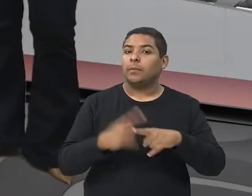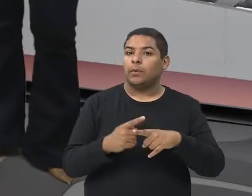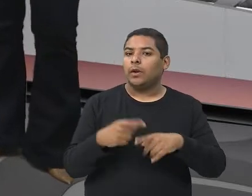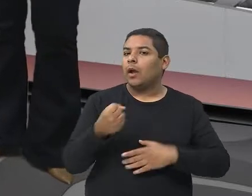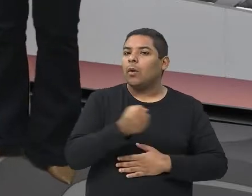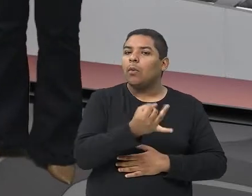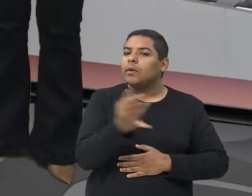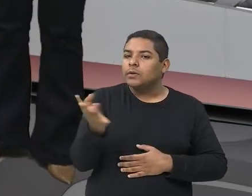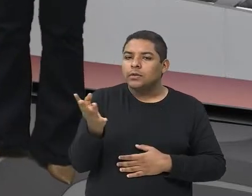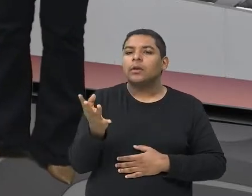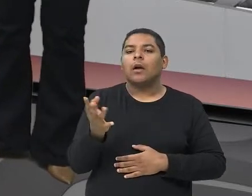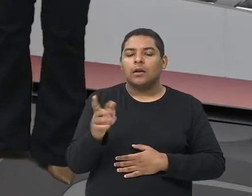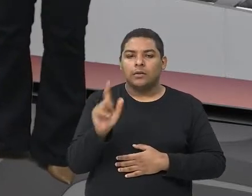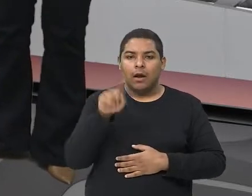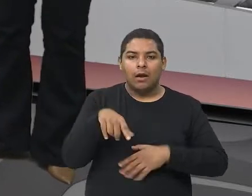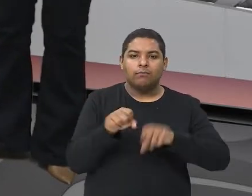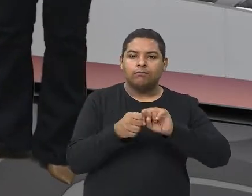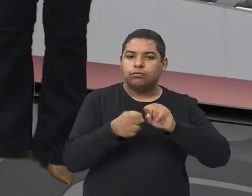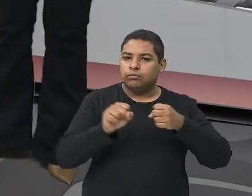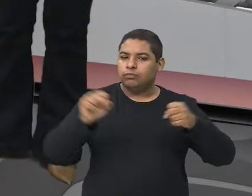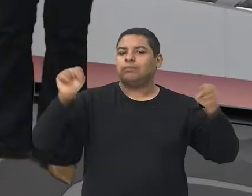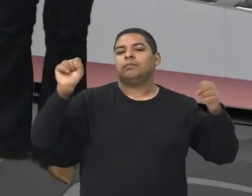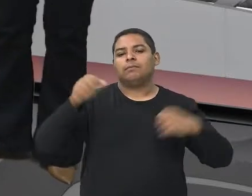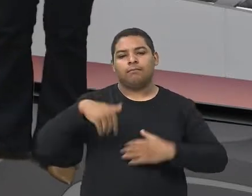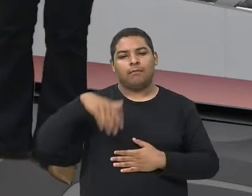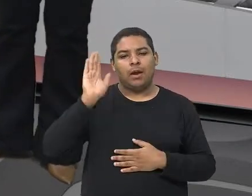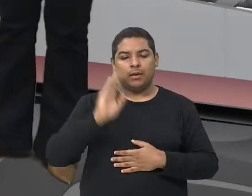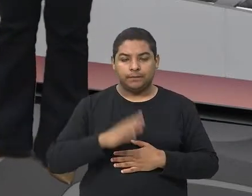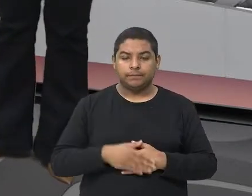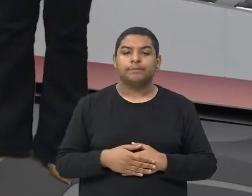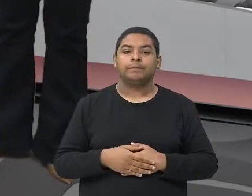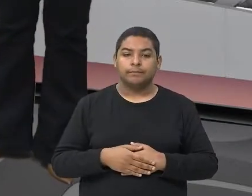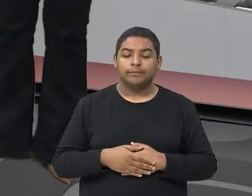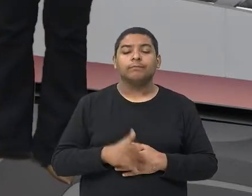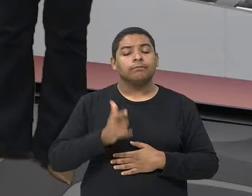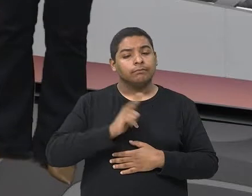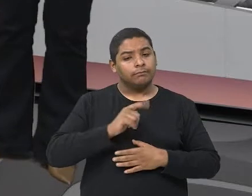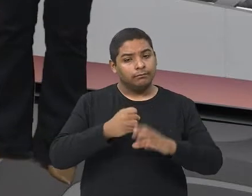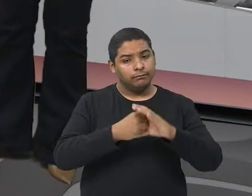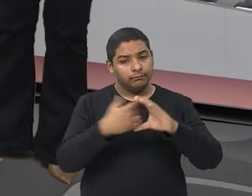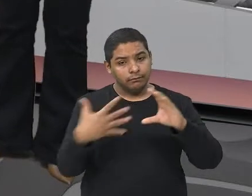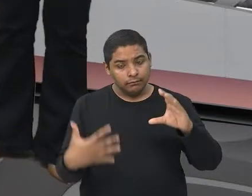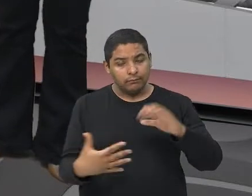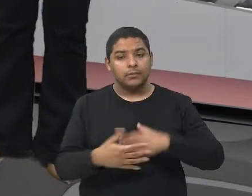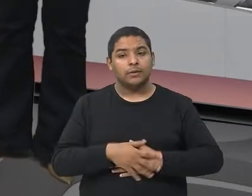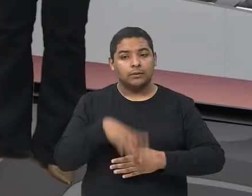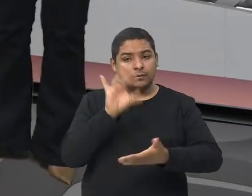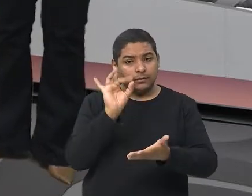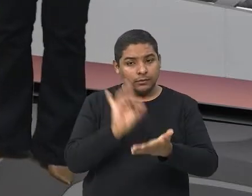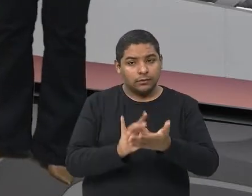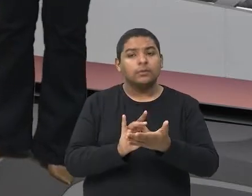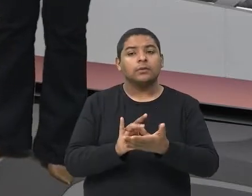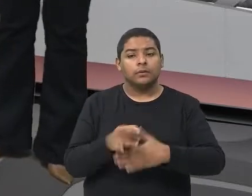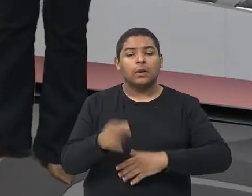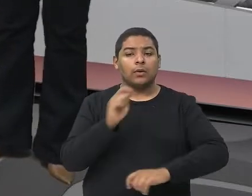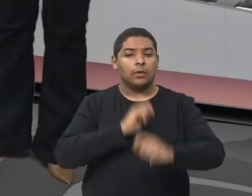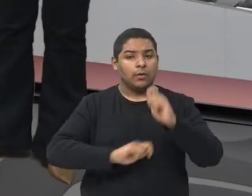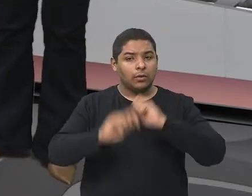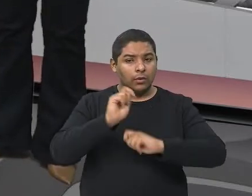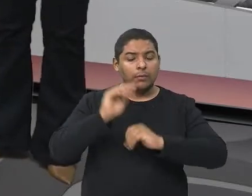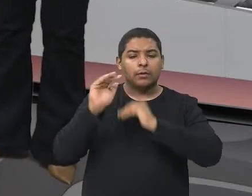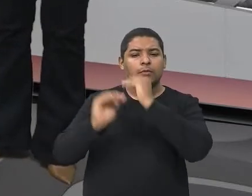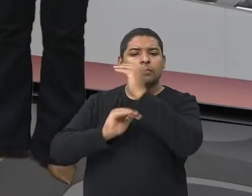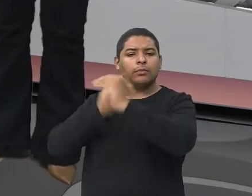habitantes ela vai ser bem maior, tá bom, gente? Então a gente verifica essas características mesmo com as atividades econômicas que acabam se